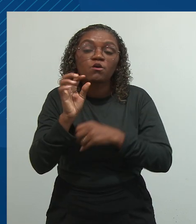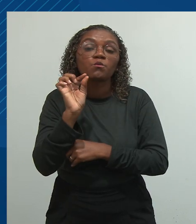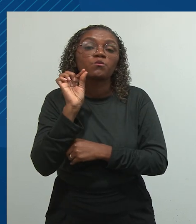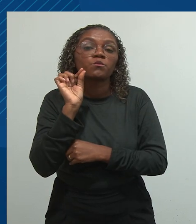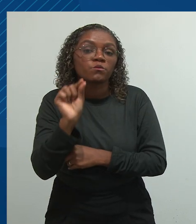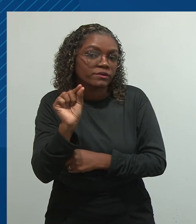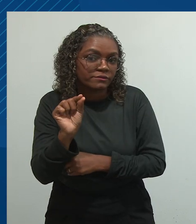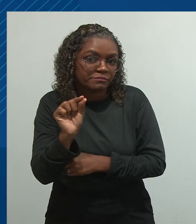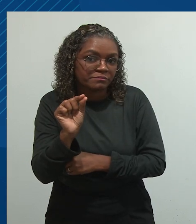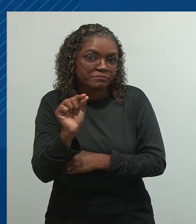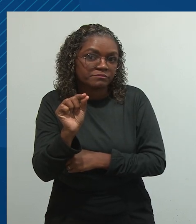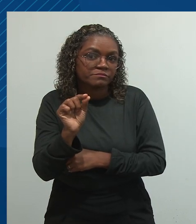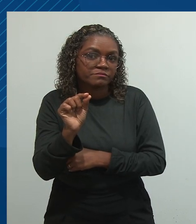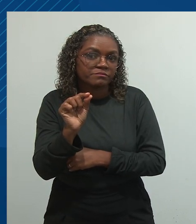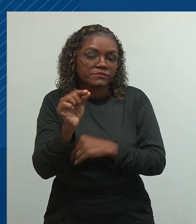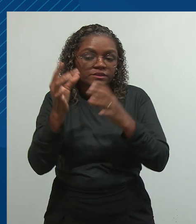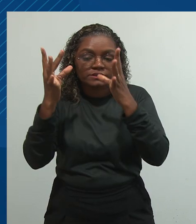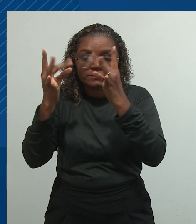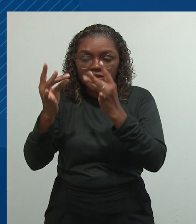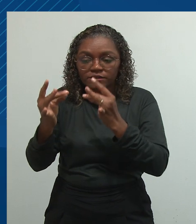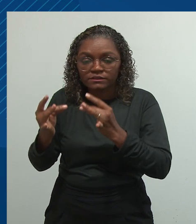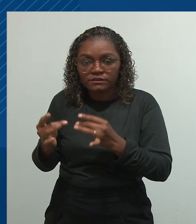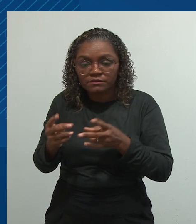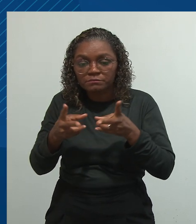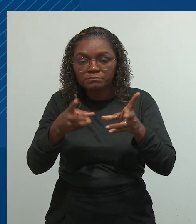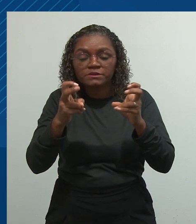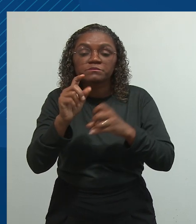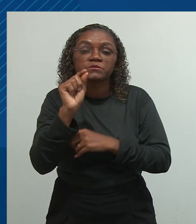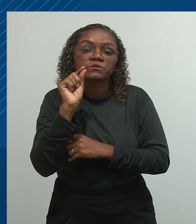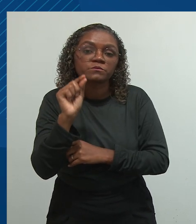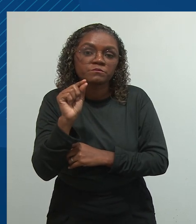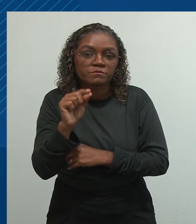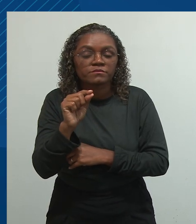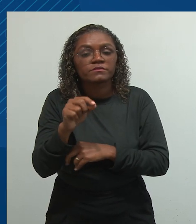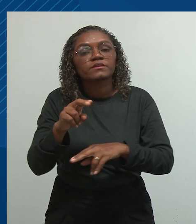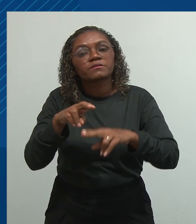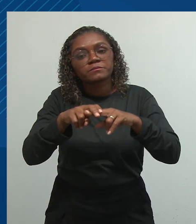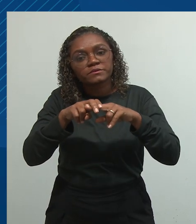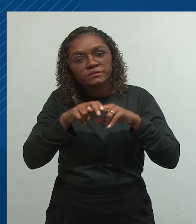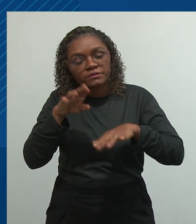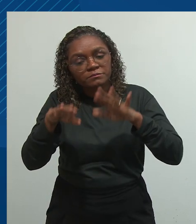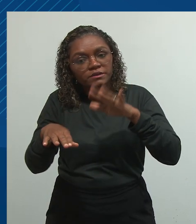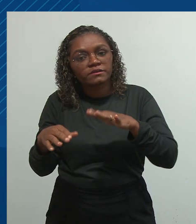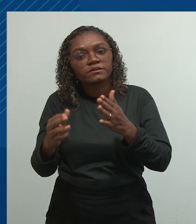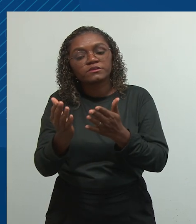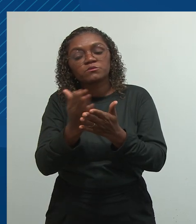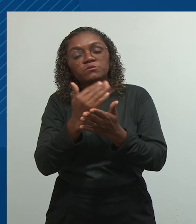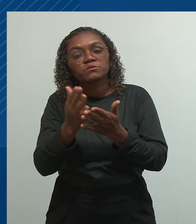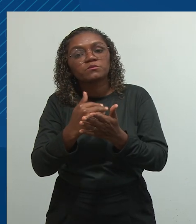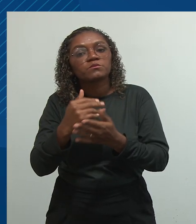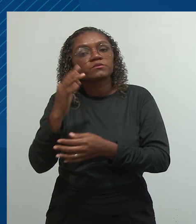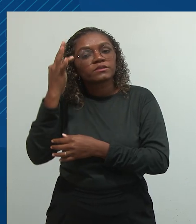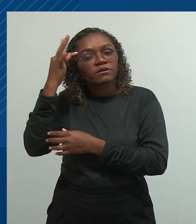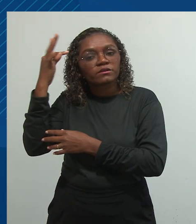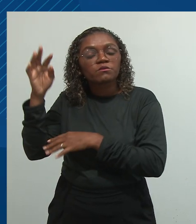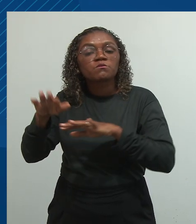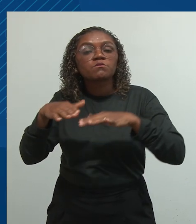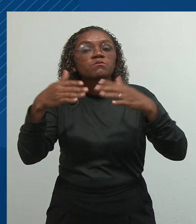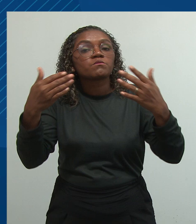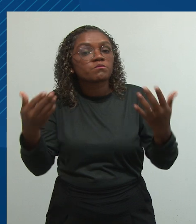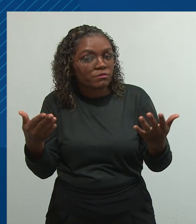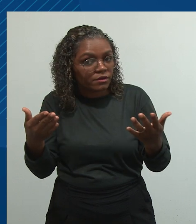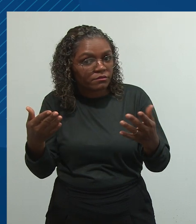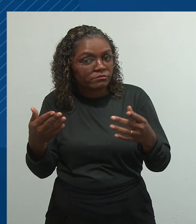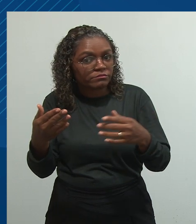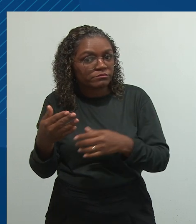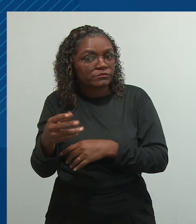com aquela descrição. E aí vai um pouco da bibliografia que você levantou, do campo teórico e o